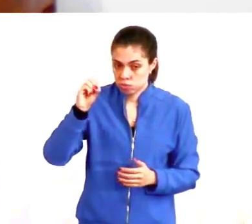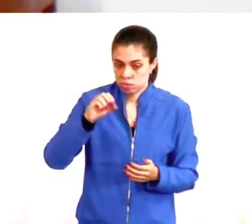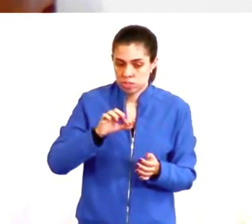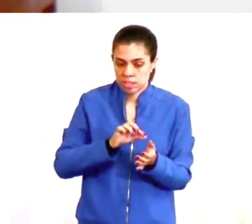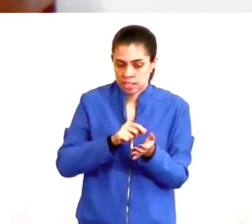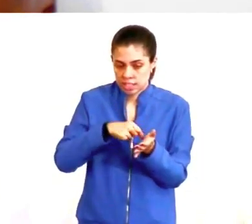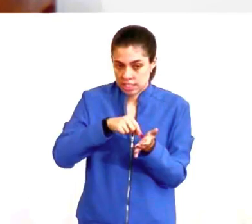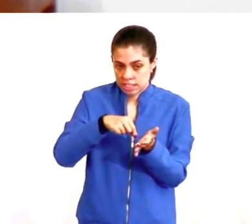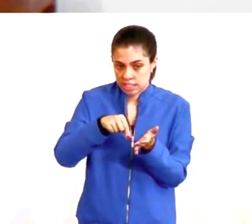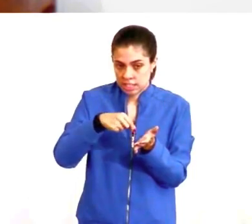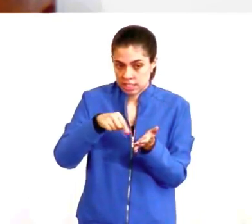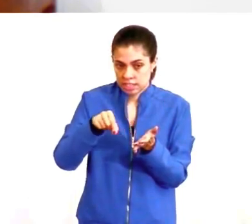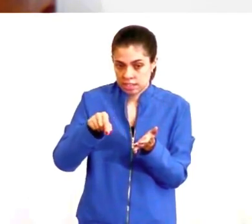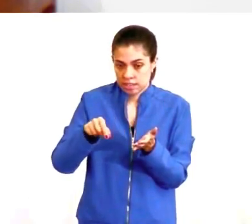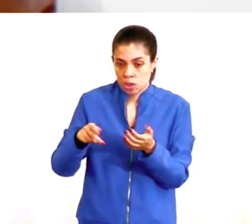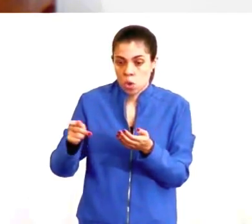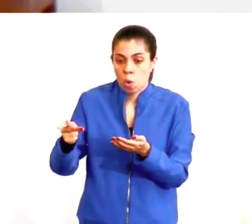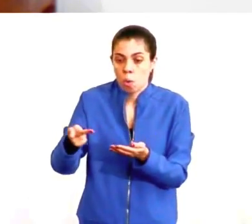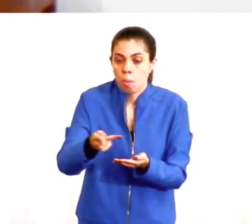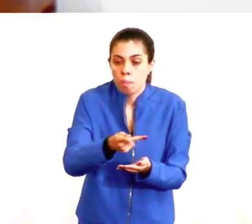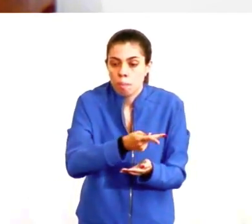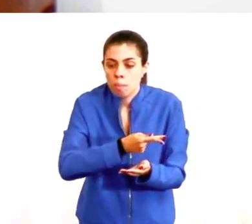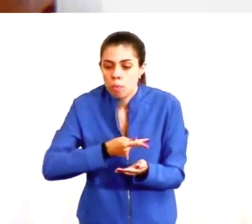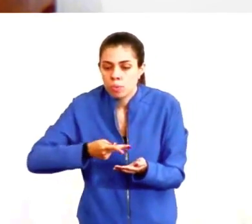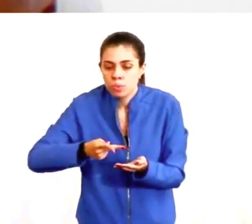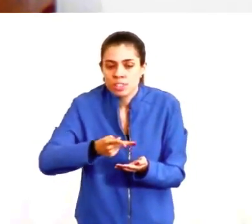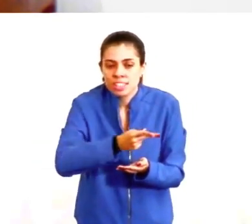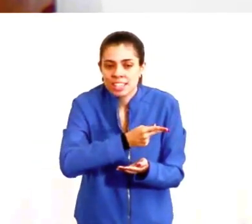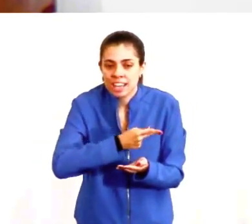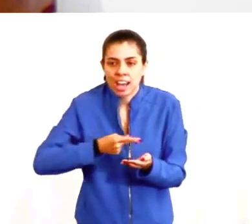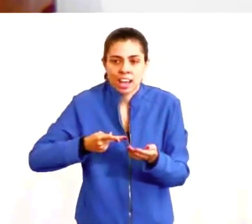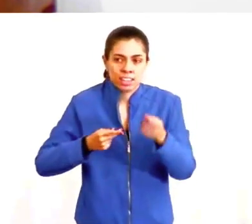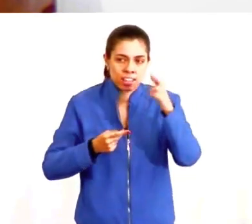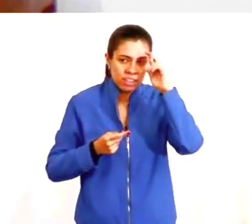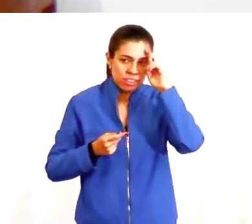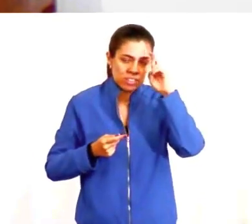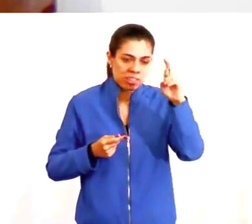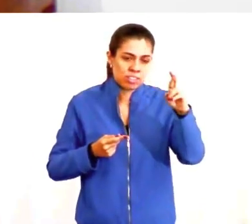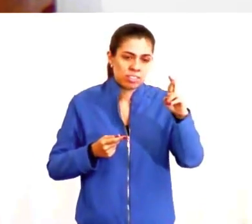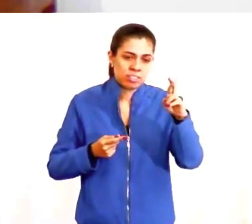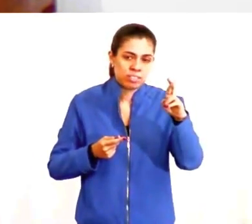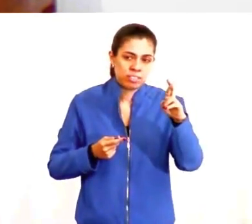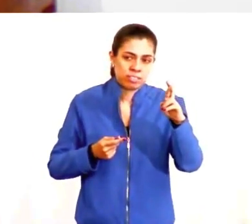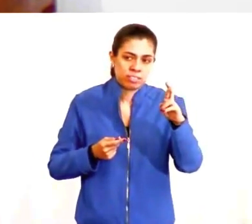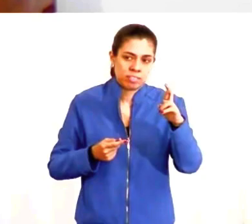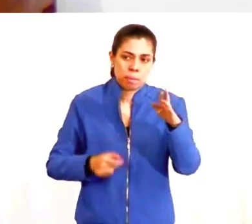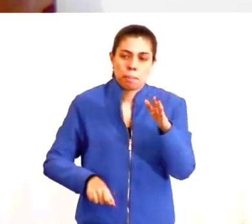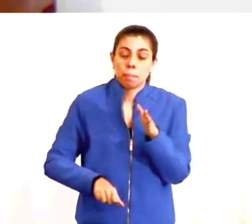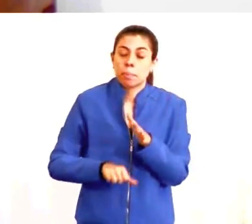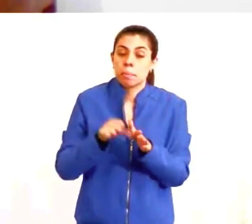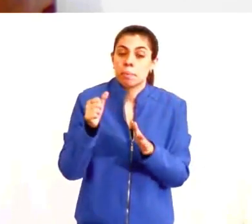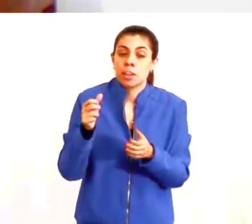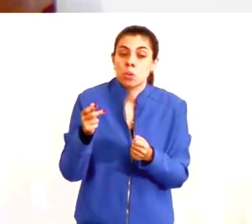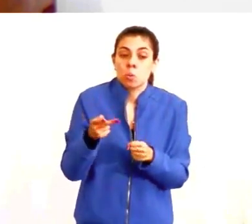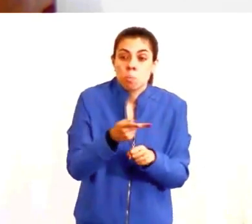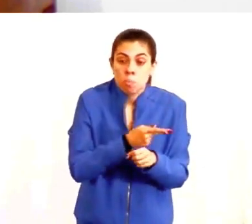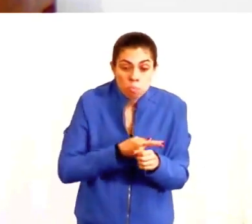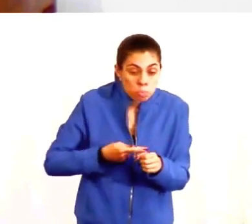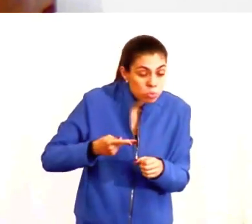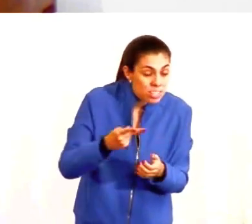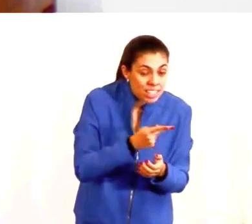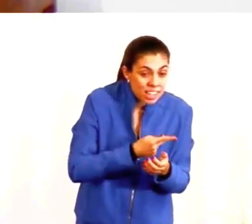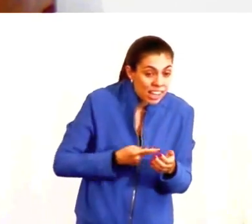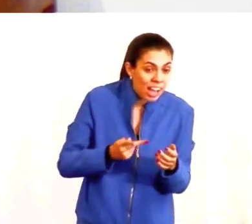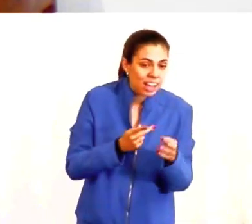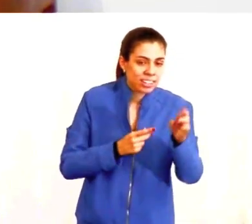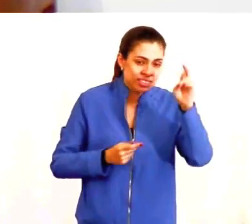Busca ao Senhor antes de tudo. Busque-o de todo o teu coração, de toda a tua alma, de todo o teu